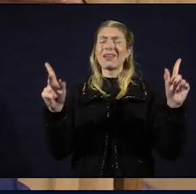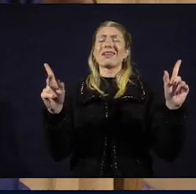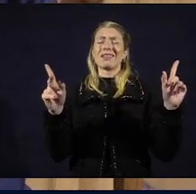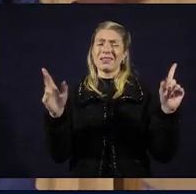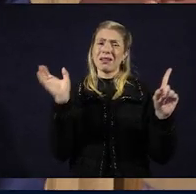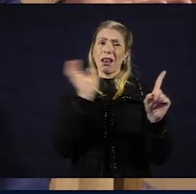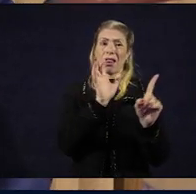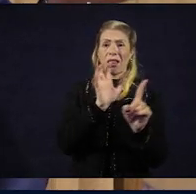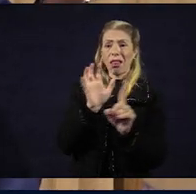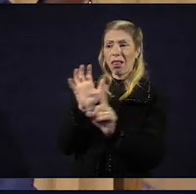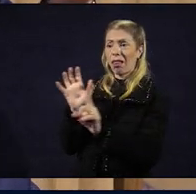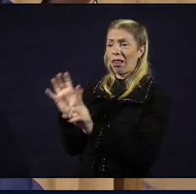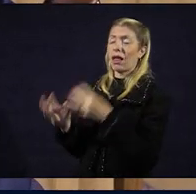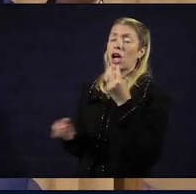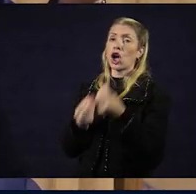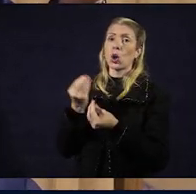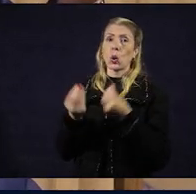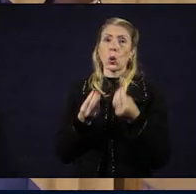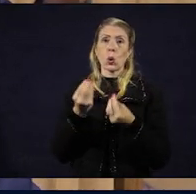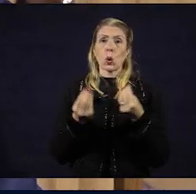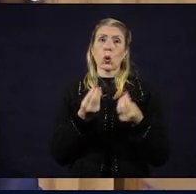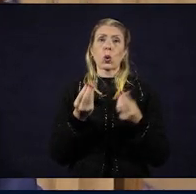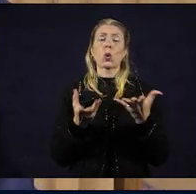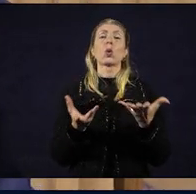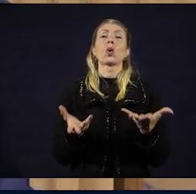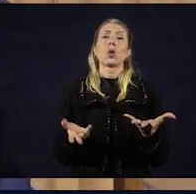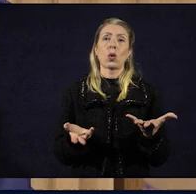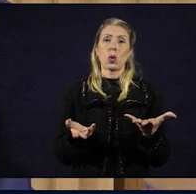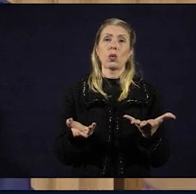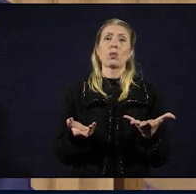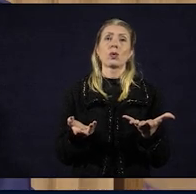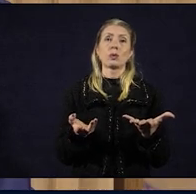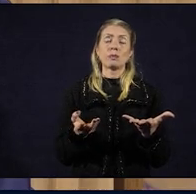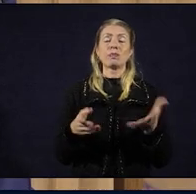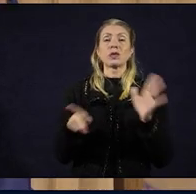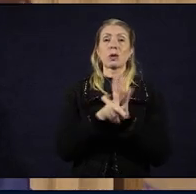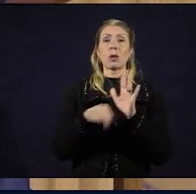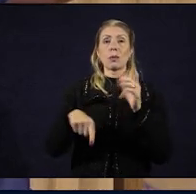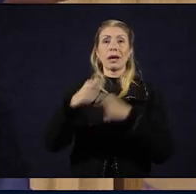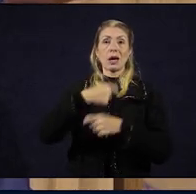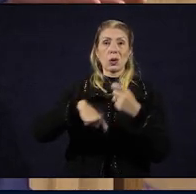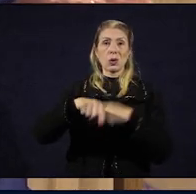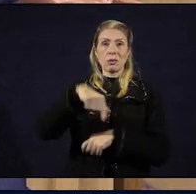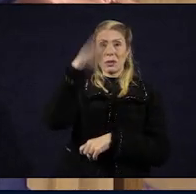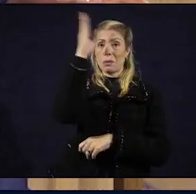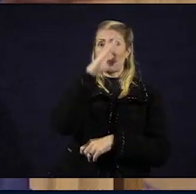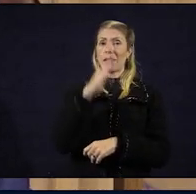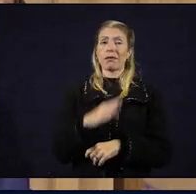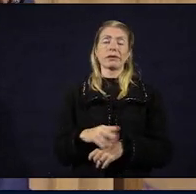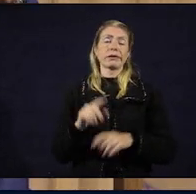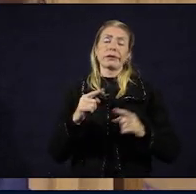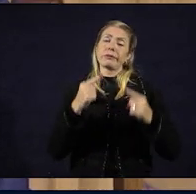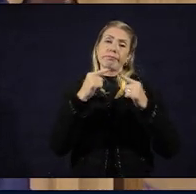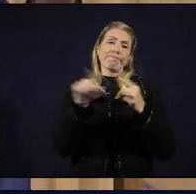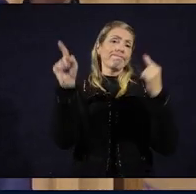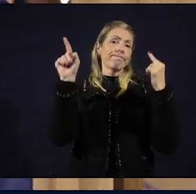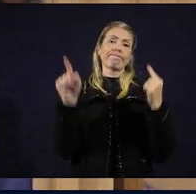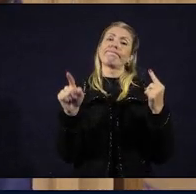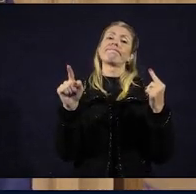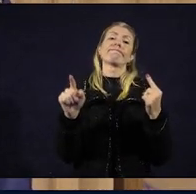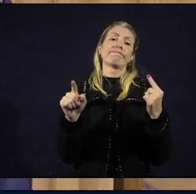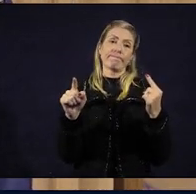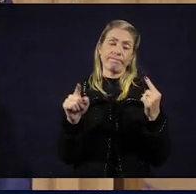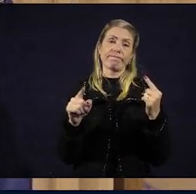de pejotização da da economia brasileira obviamente que não existe né uma arbitragem